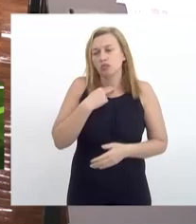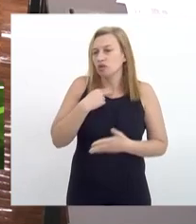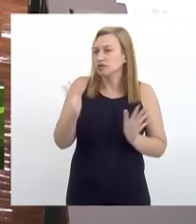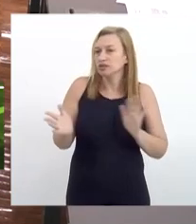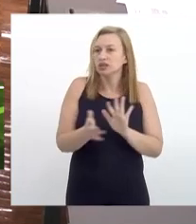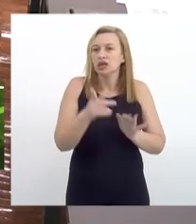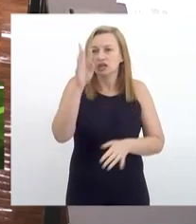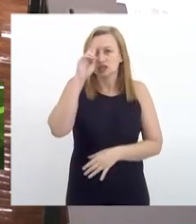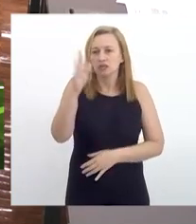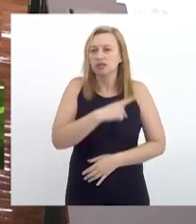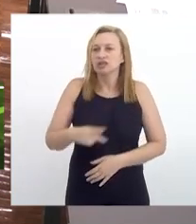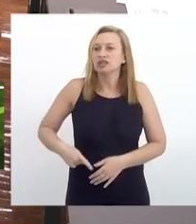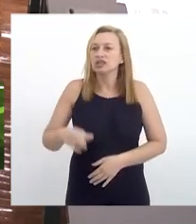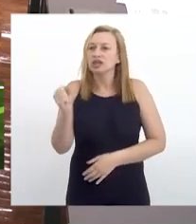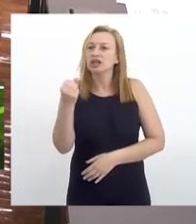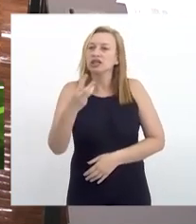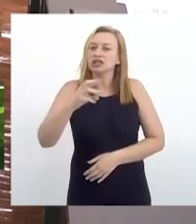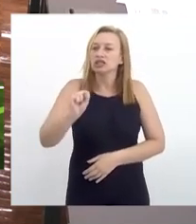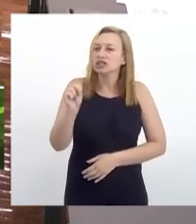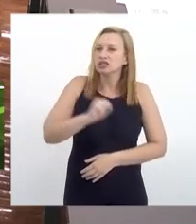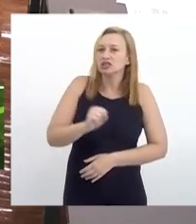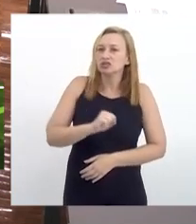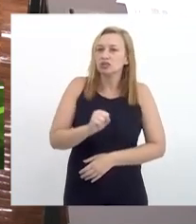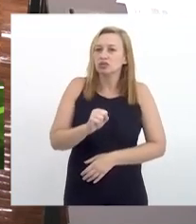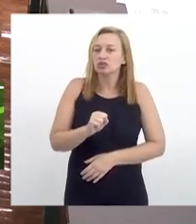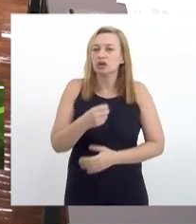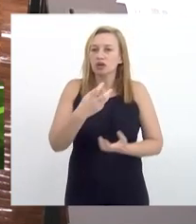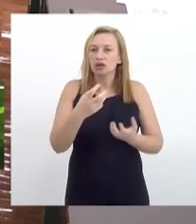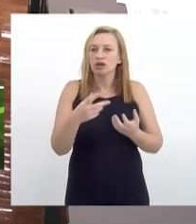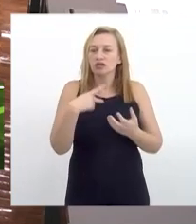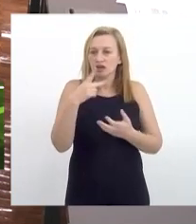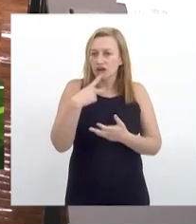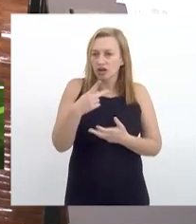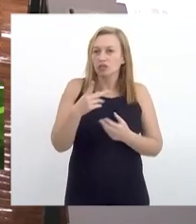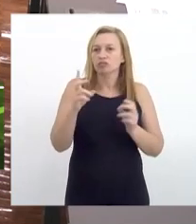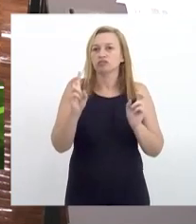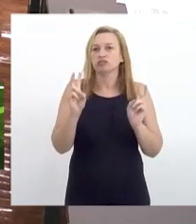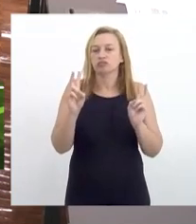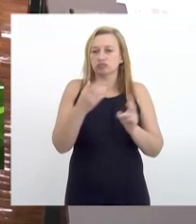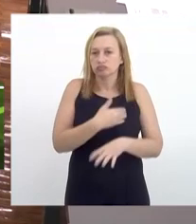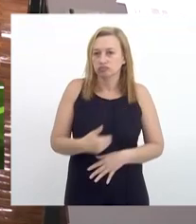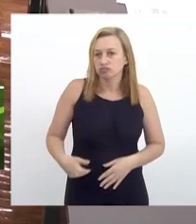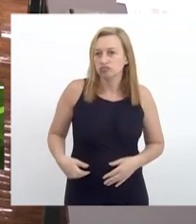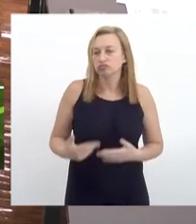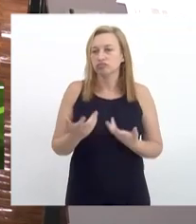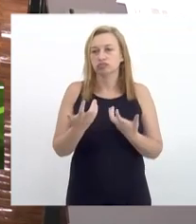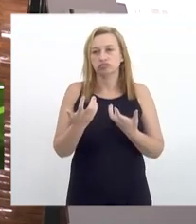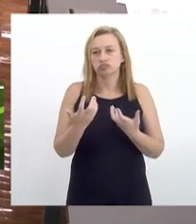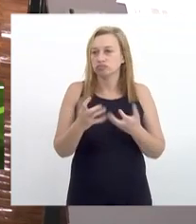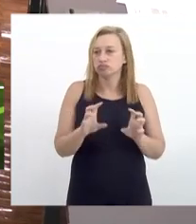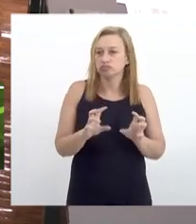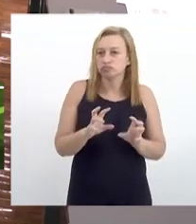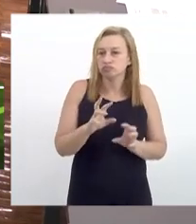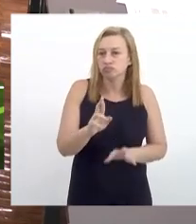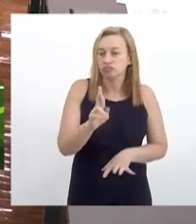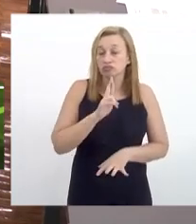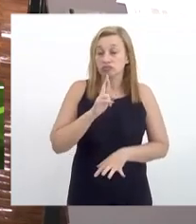Presidente eu quero 30 segundos na verdade eu quero colocar uma questão para o governo que eu ainda não consegui ser satisfatoriamente respondido